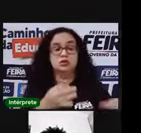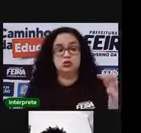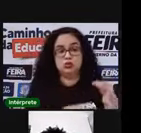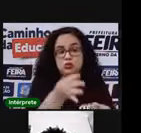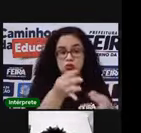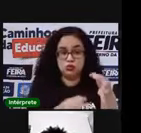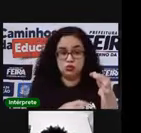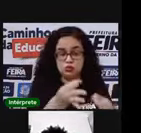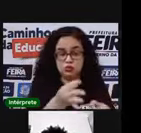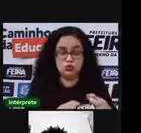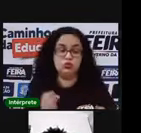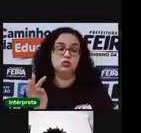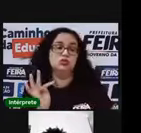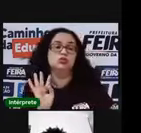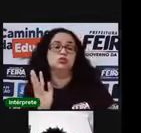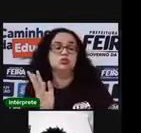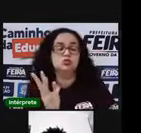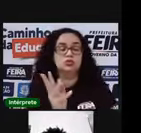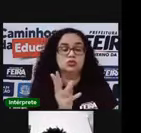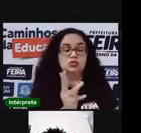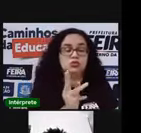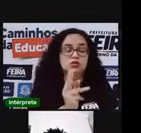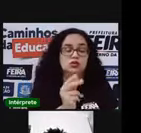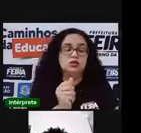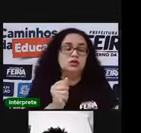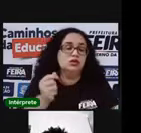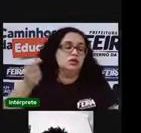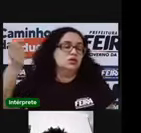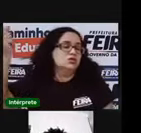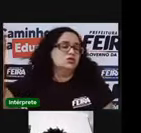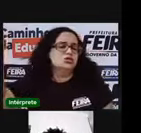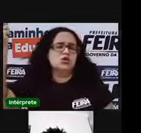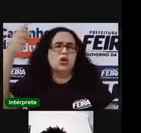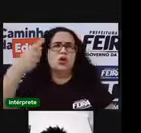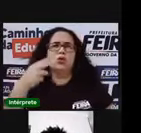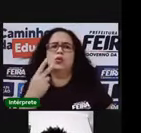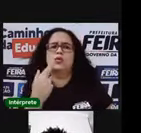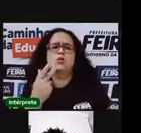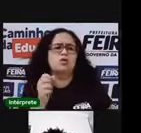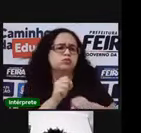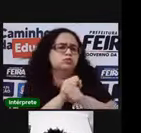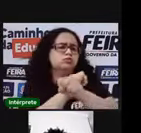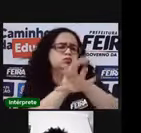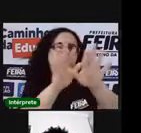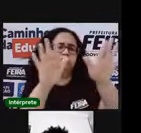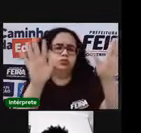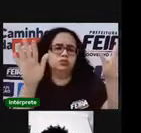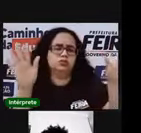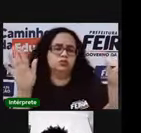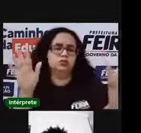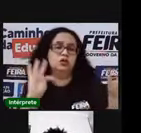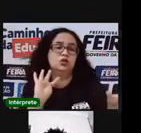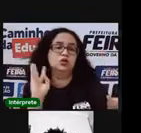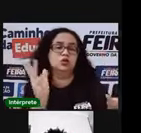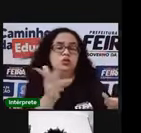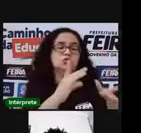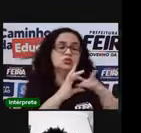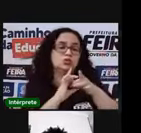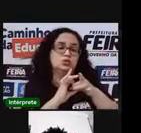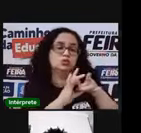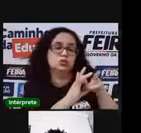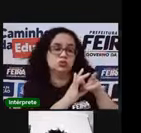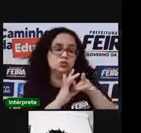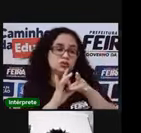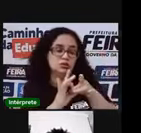justiça. Todos nós, não é? Que o sol brilha para todos, que todos nós estamos conectados, que